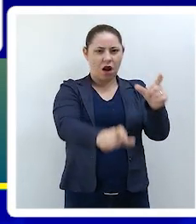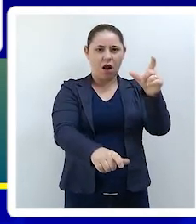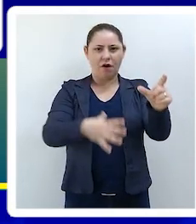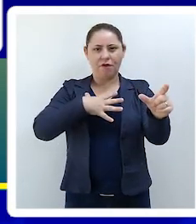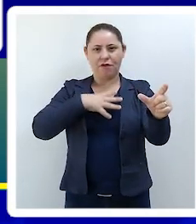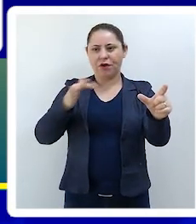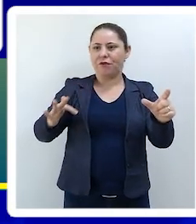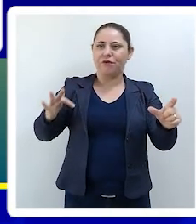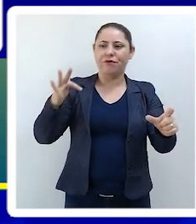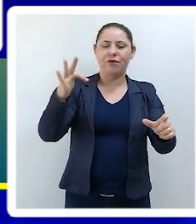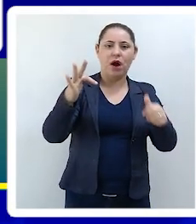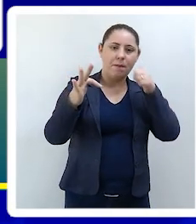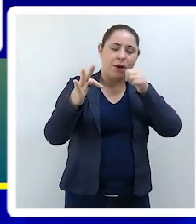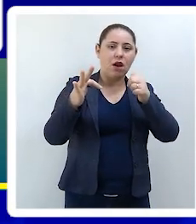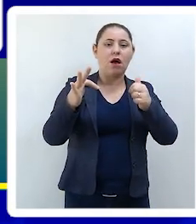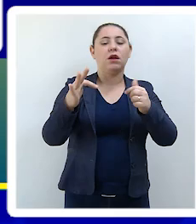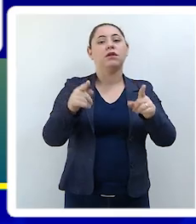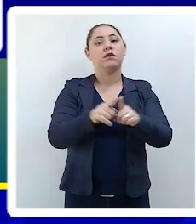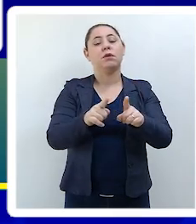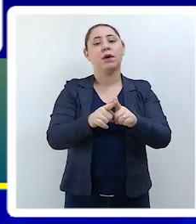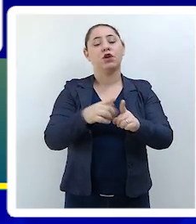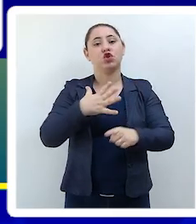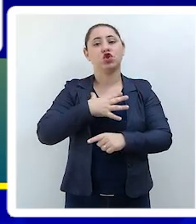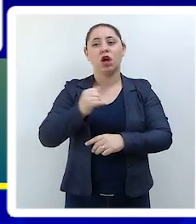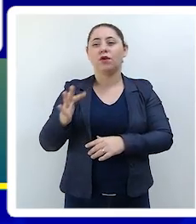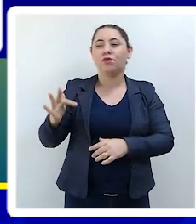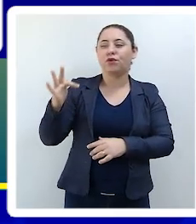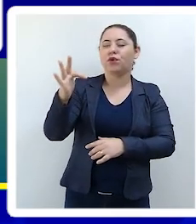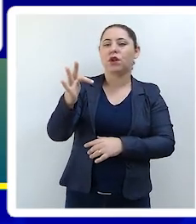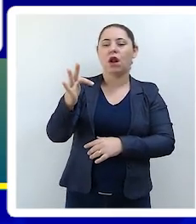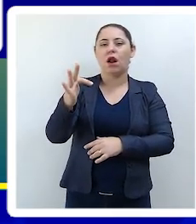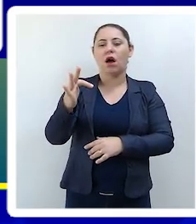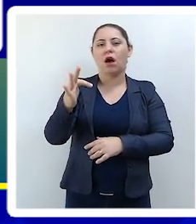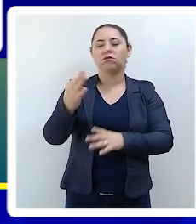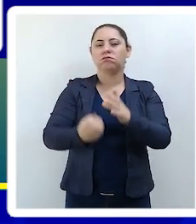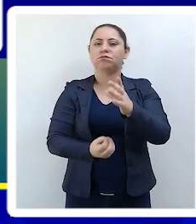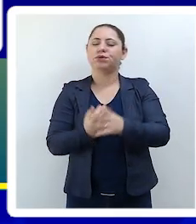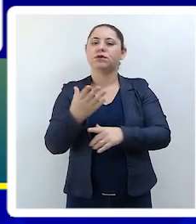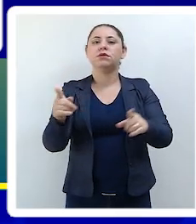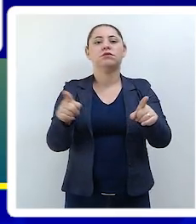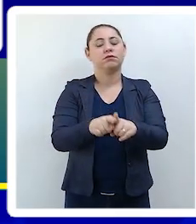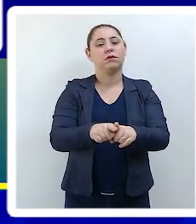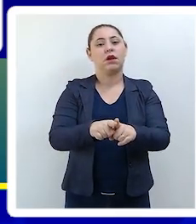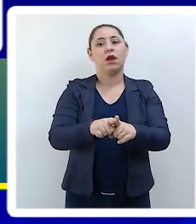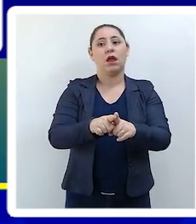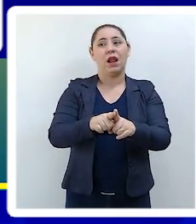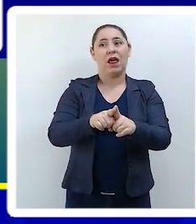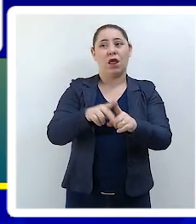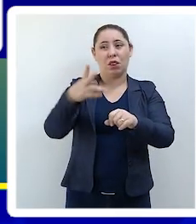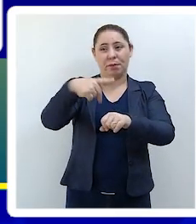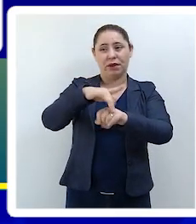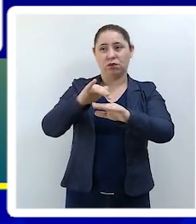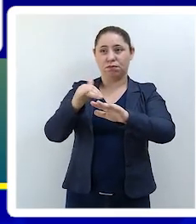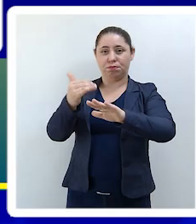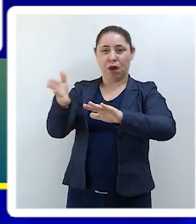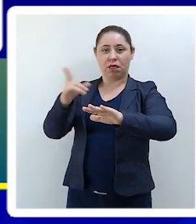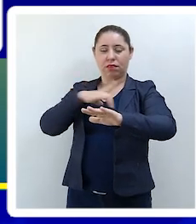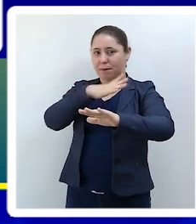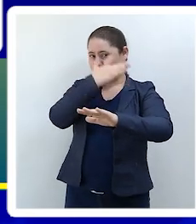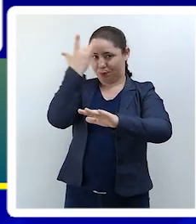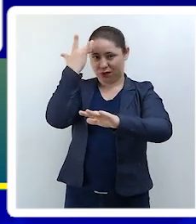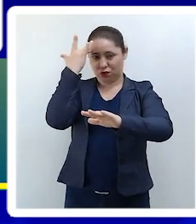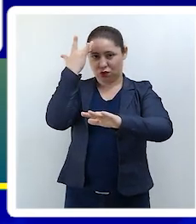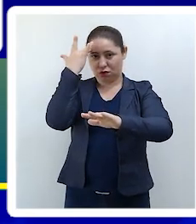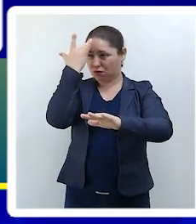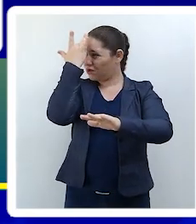nossos filhos, para as nossas filhas, né, para a geração futura que está vindo aí, enquanto, do outro lado do mundo, a gente tem pessoas que